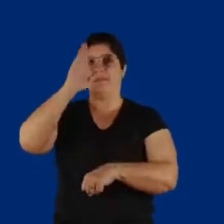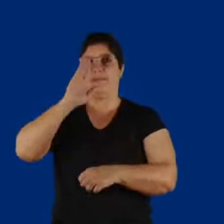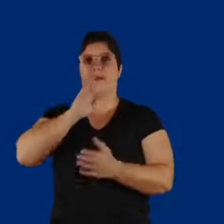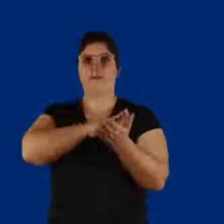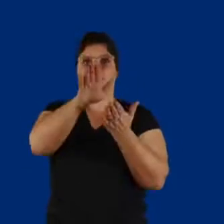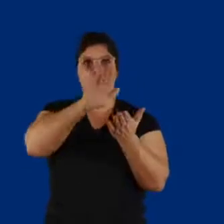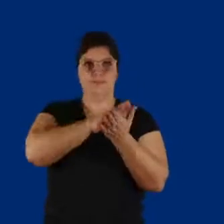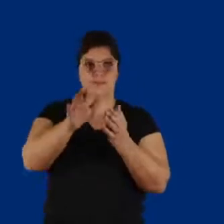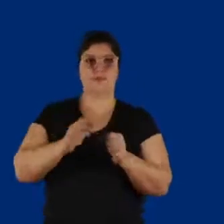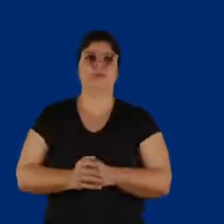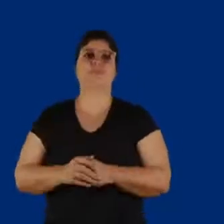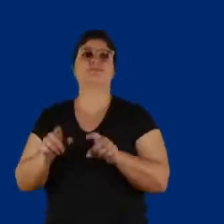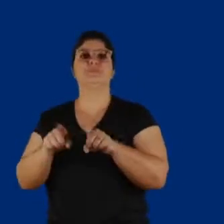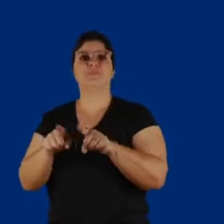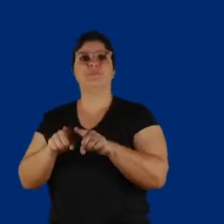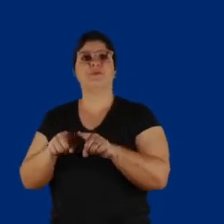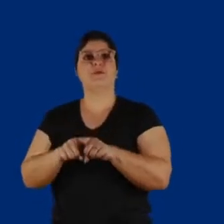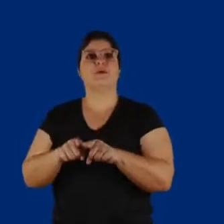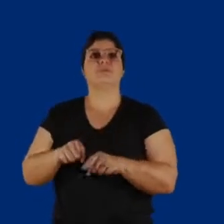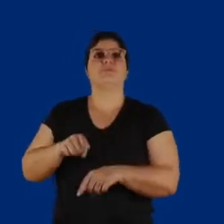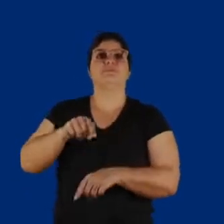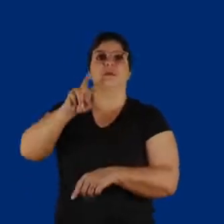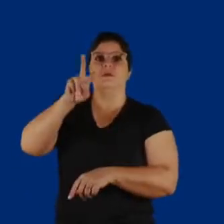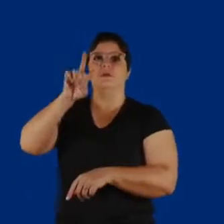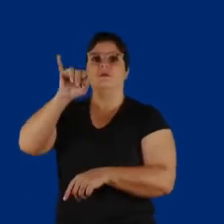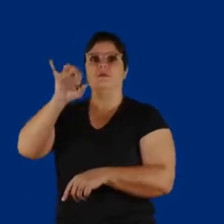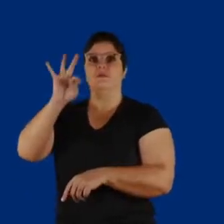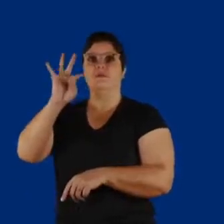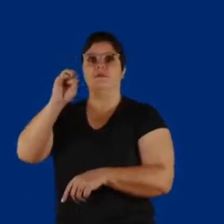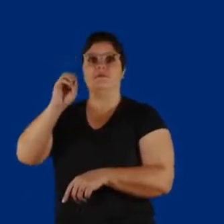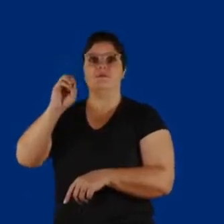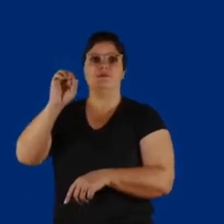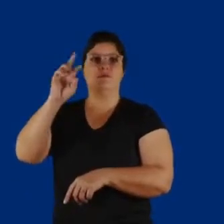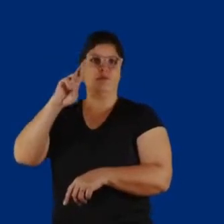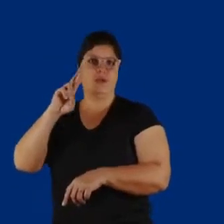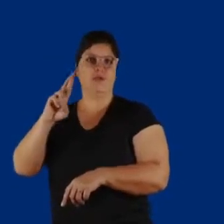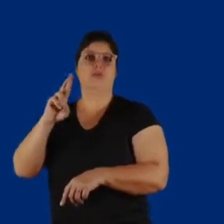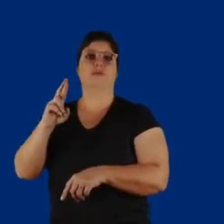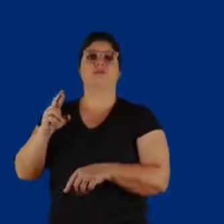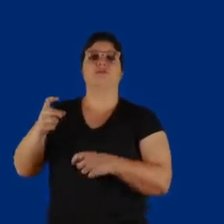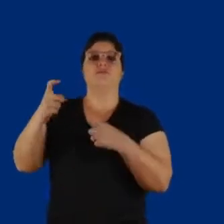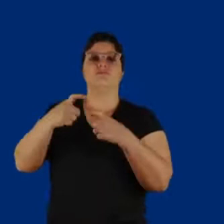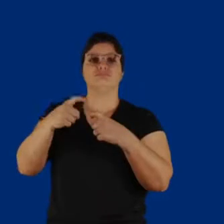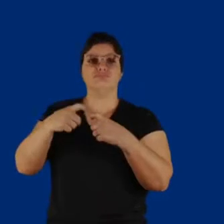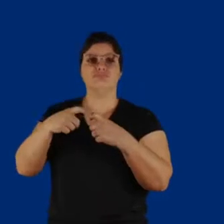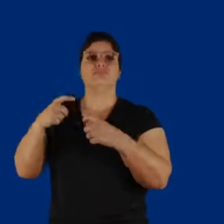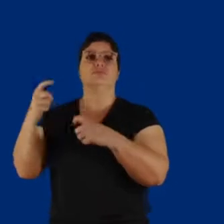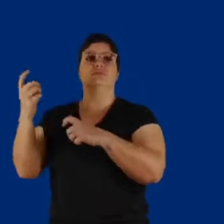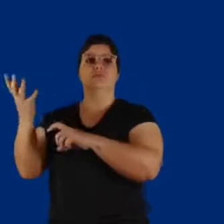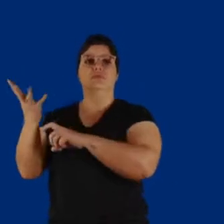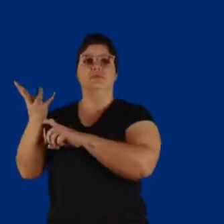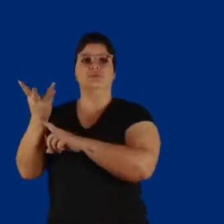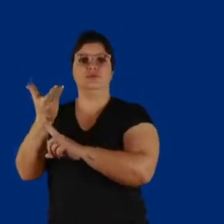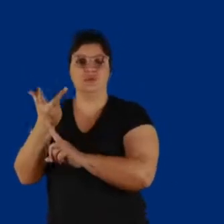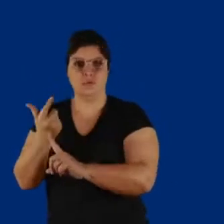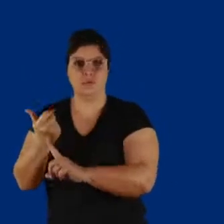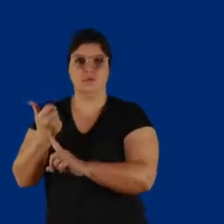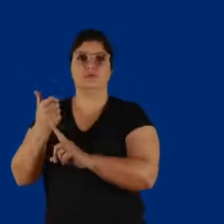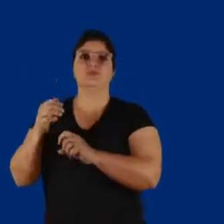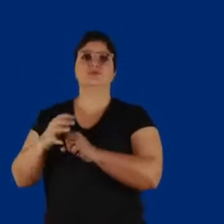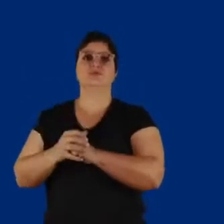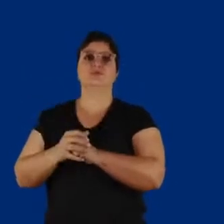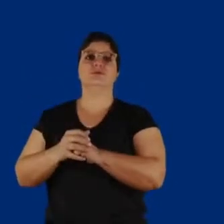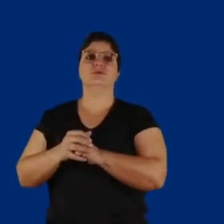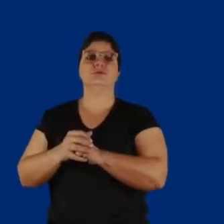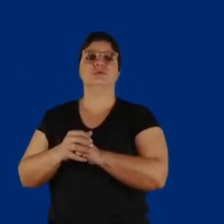é médico, ator, psiquiatra cultural e pesquisador. Foi fundador e coordenou o Núcleo de Cultura, Ciência